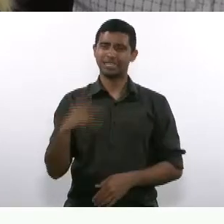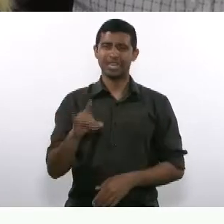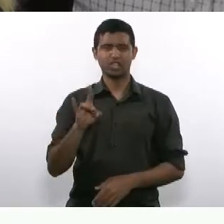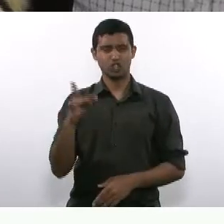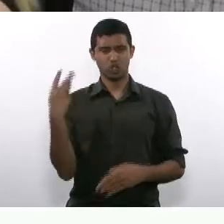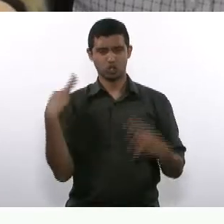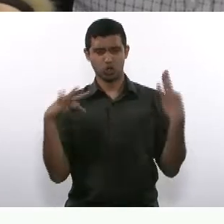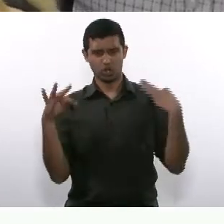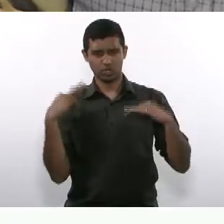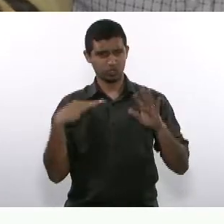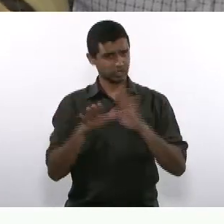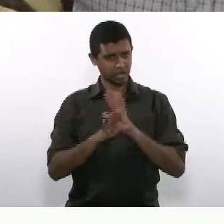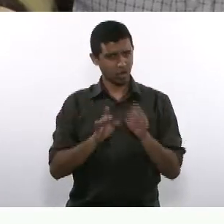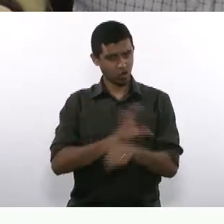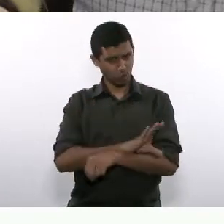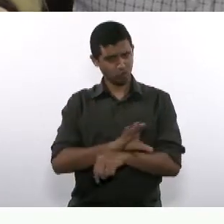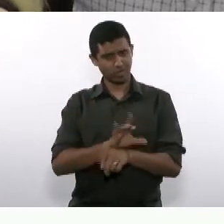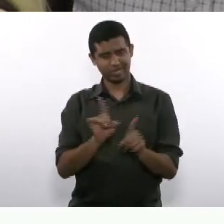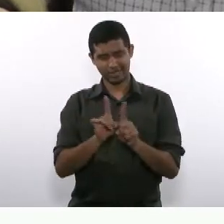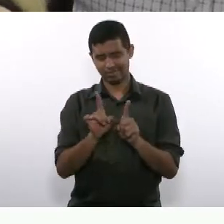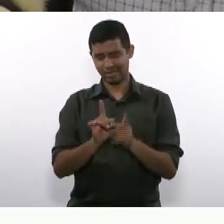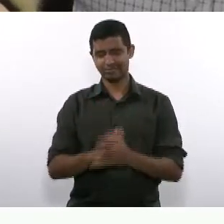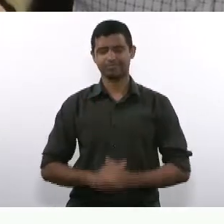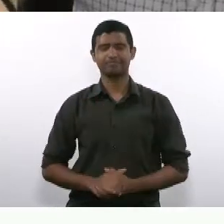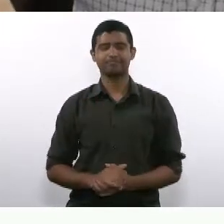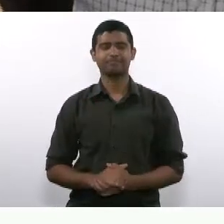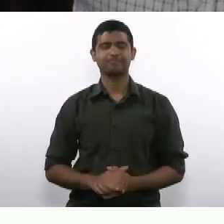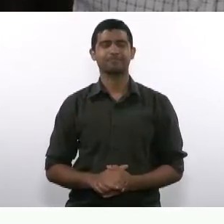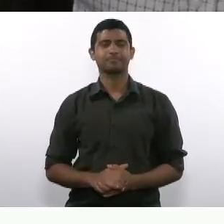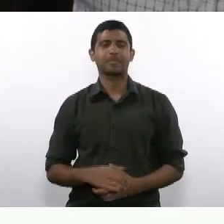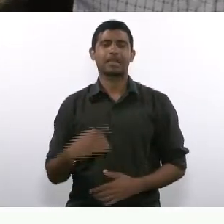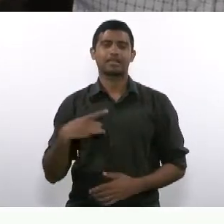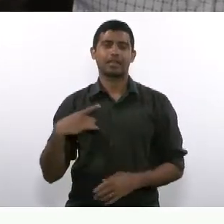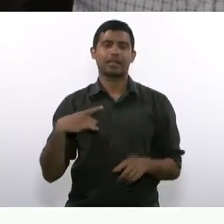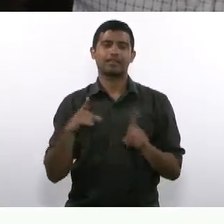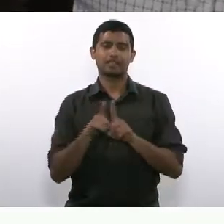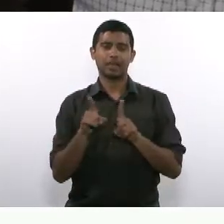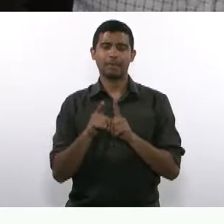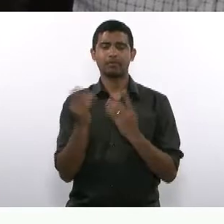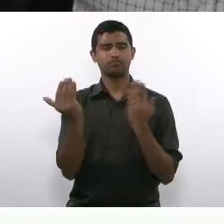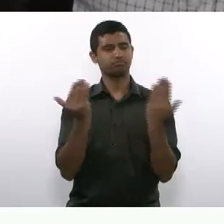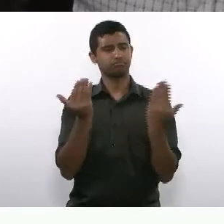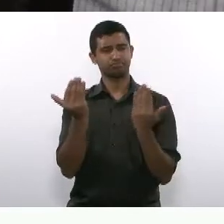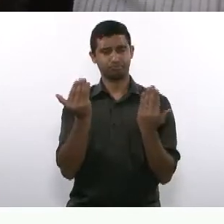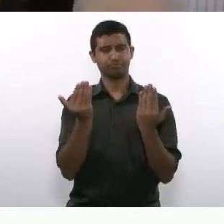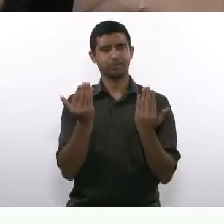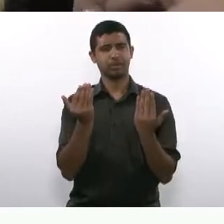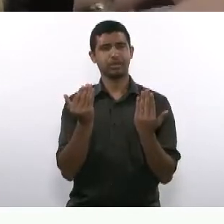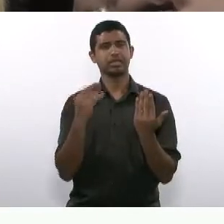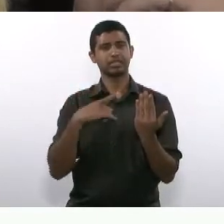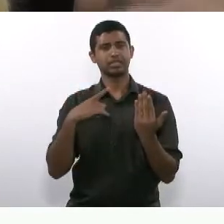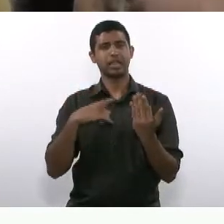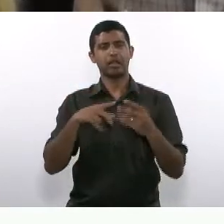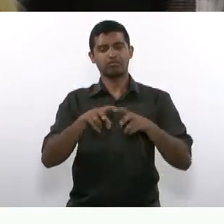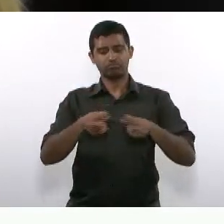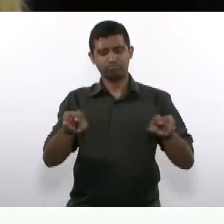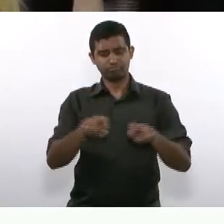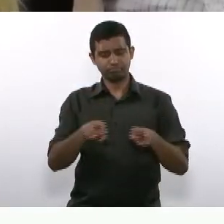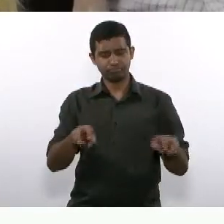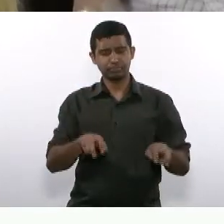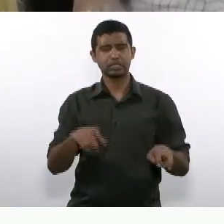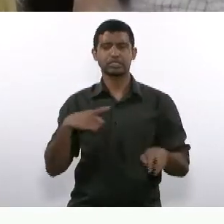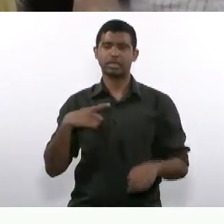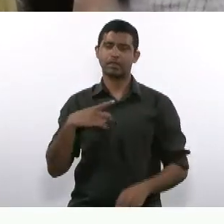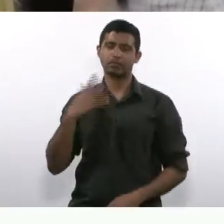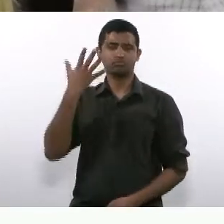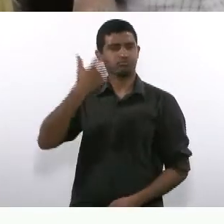turístico, que também é importante. A gente também teve em paralelo um auditório com palestras.